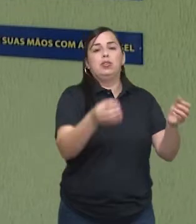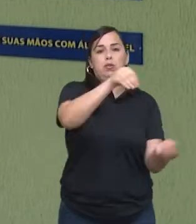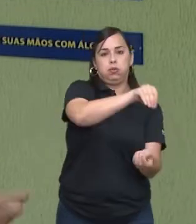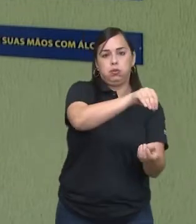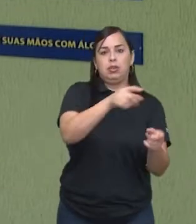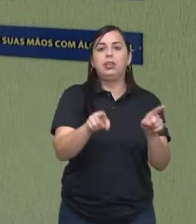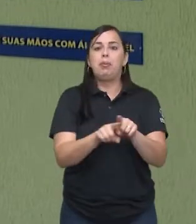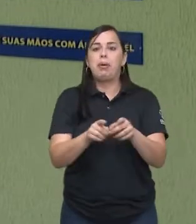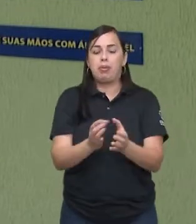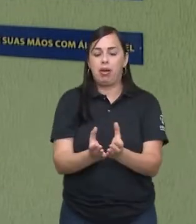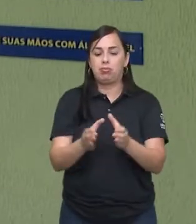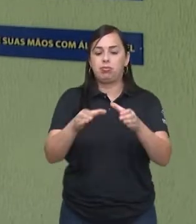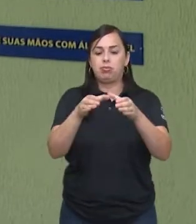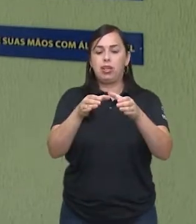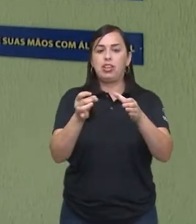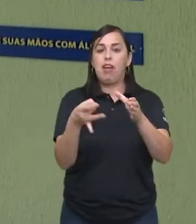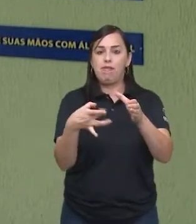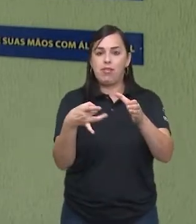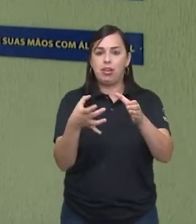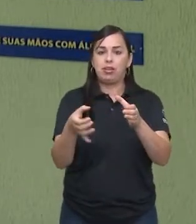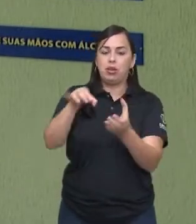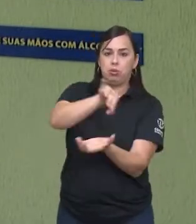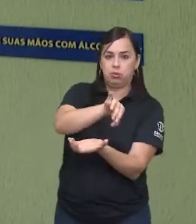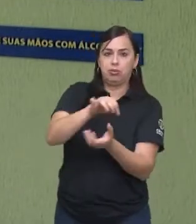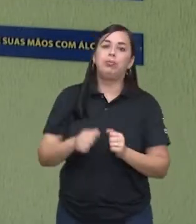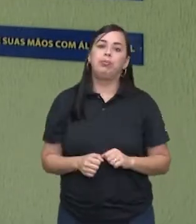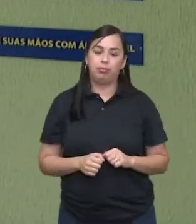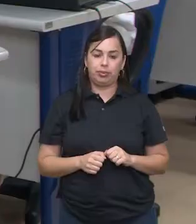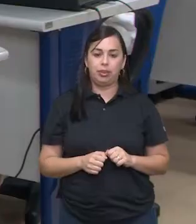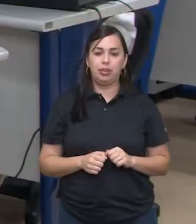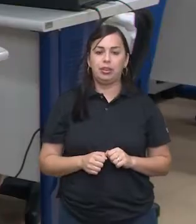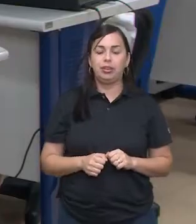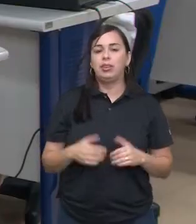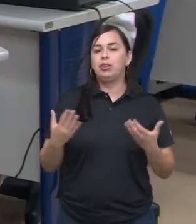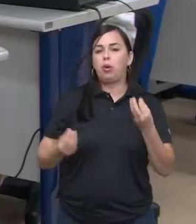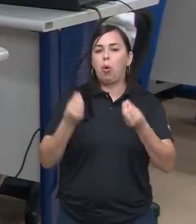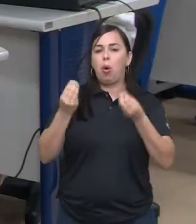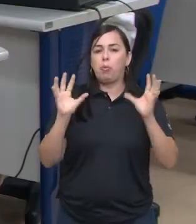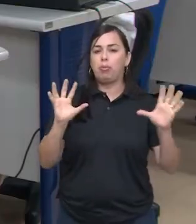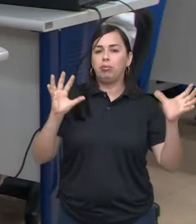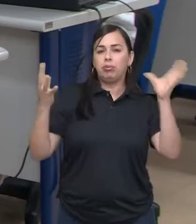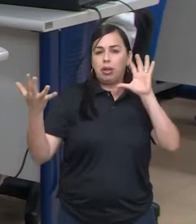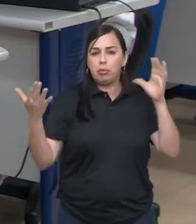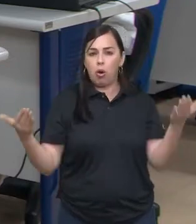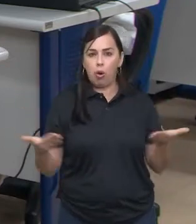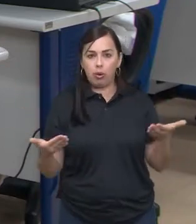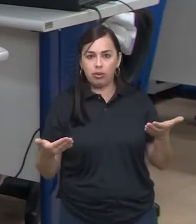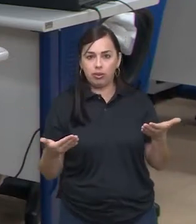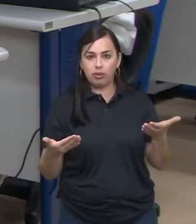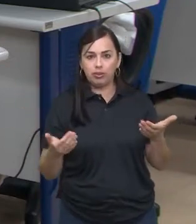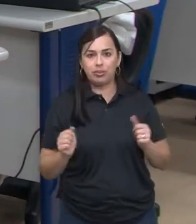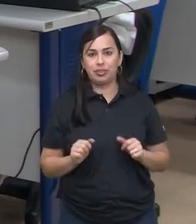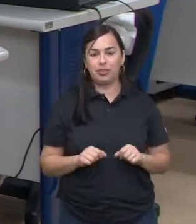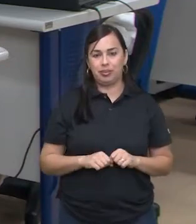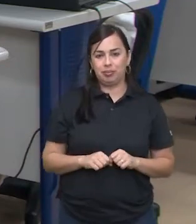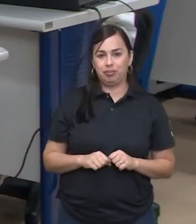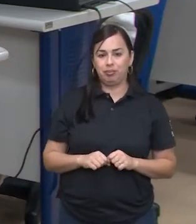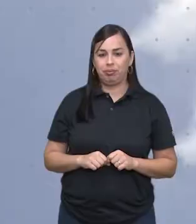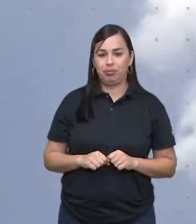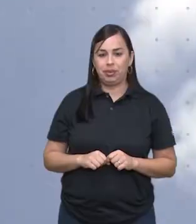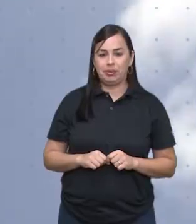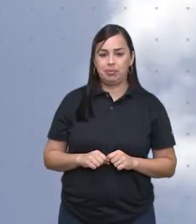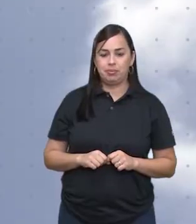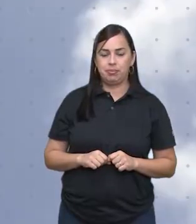tendo o criadouro não tenha o mosquito, não tendo o mosquito a gente reduz os casos de dengue. E como vai ficar o tempo na tarde de hoje durante o feriado, hein? Vamos